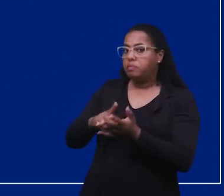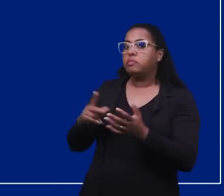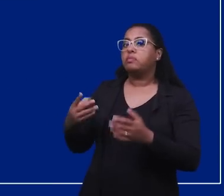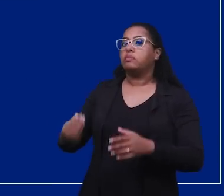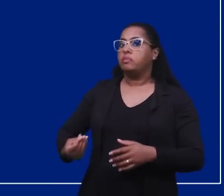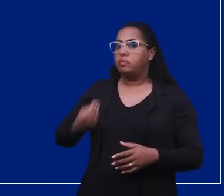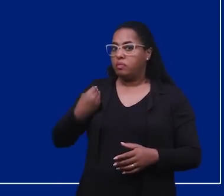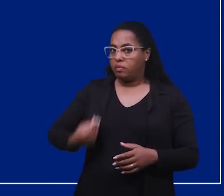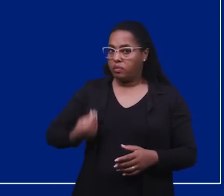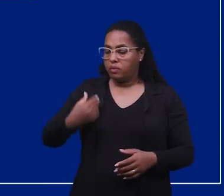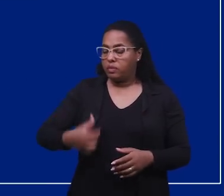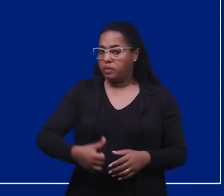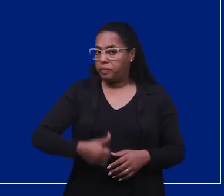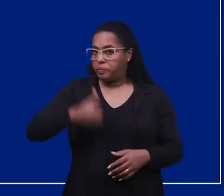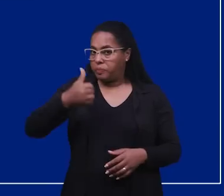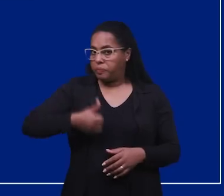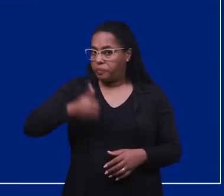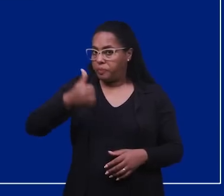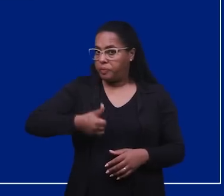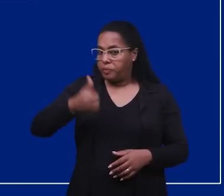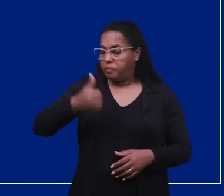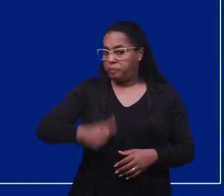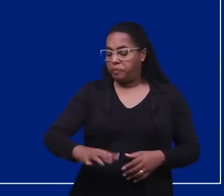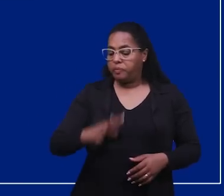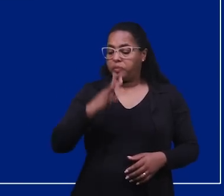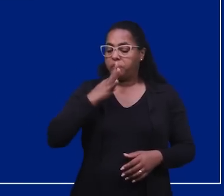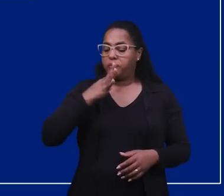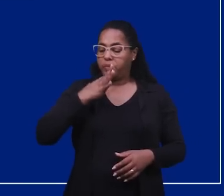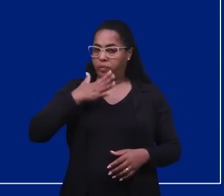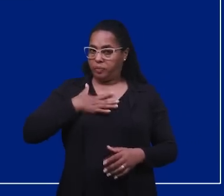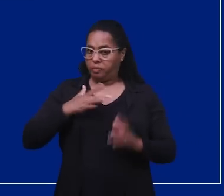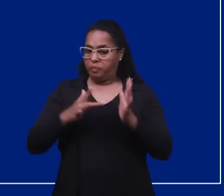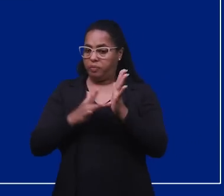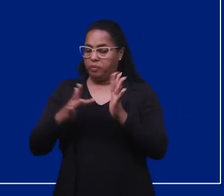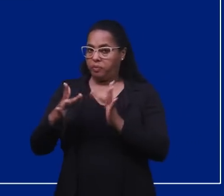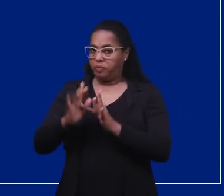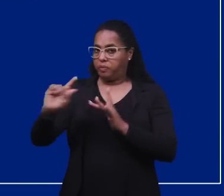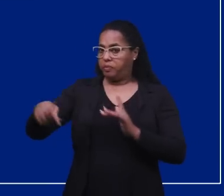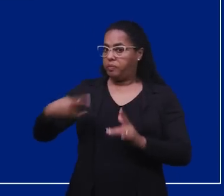a vida. Ninguém vem ao Pai senão